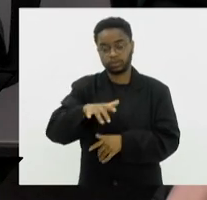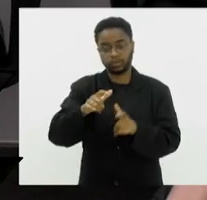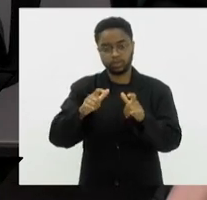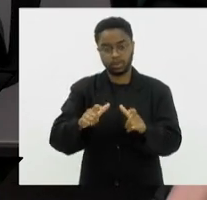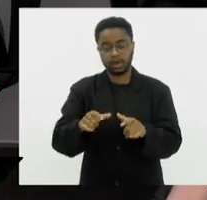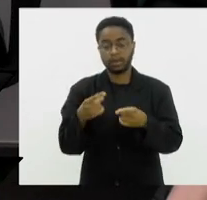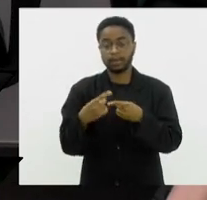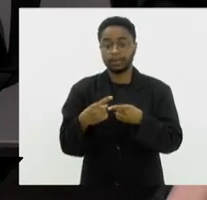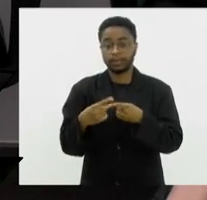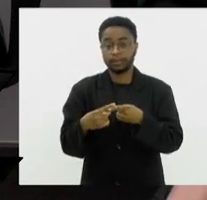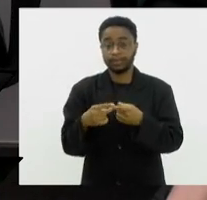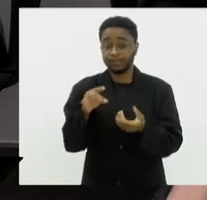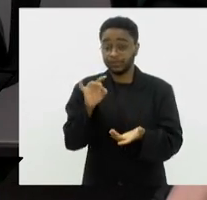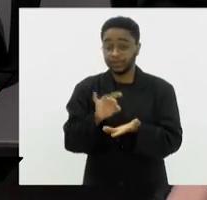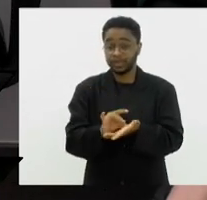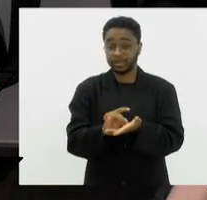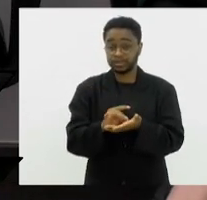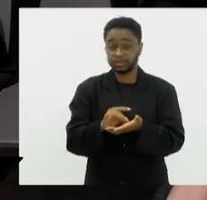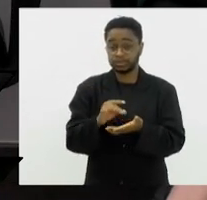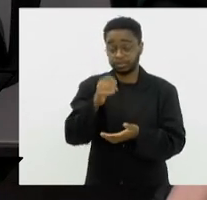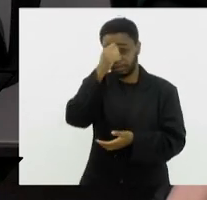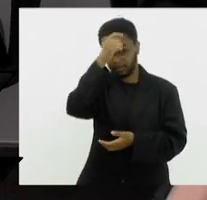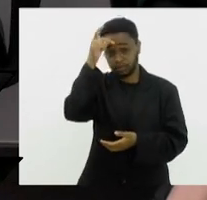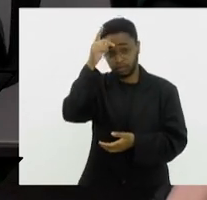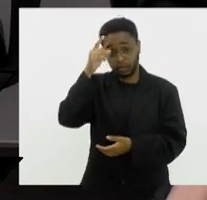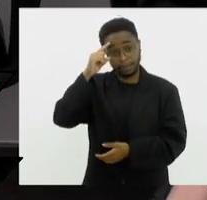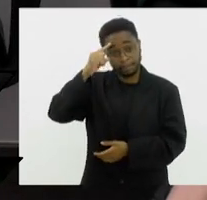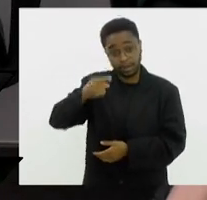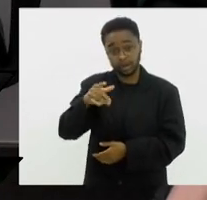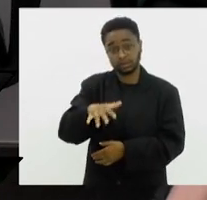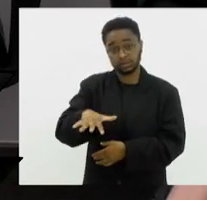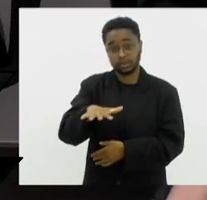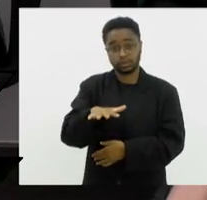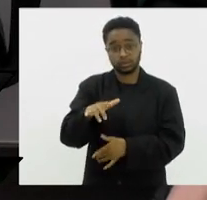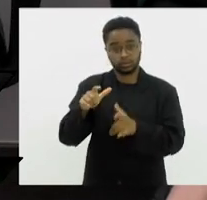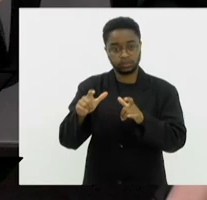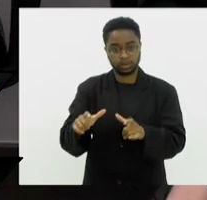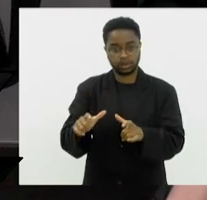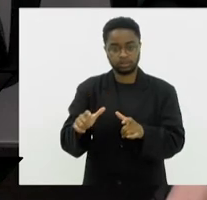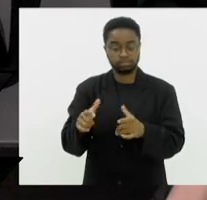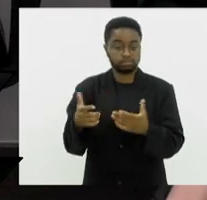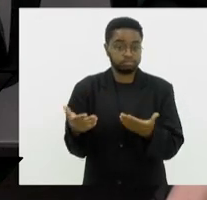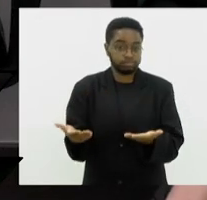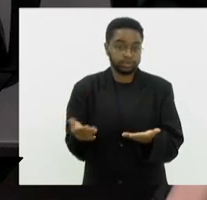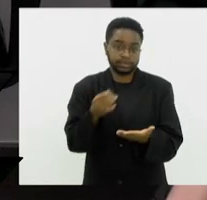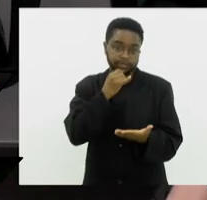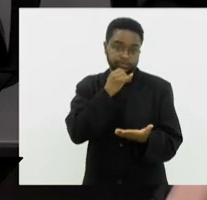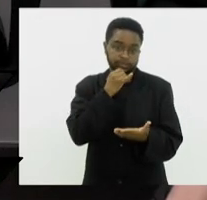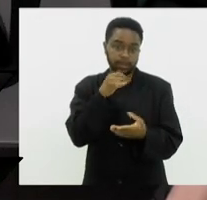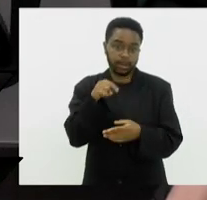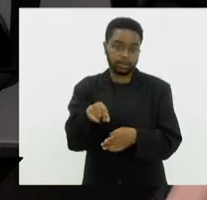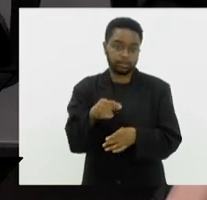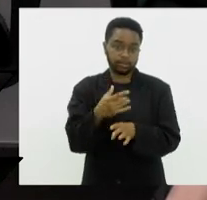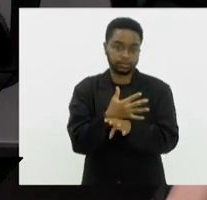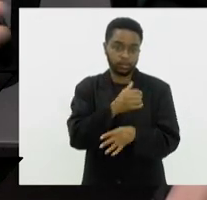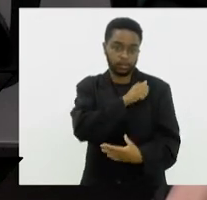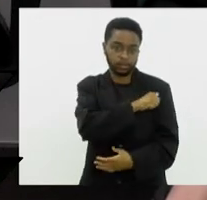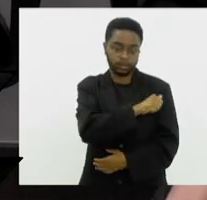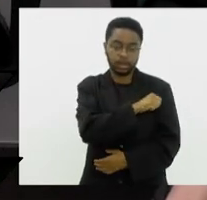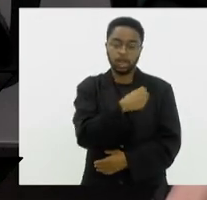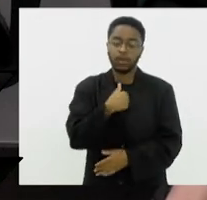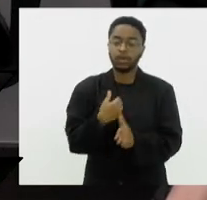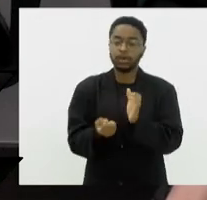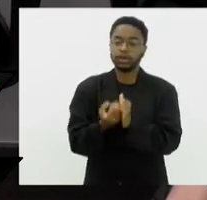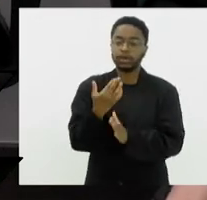o município o dono do uso do solo. Então, como é que eu... Por exemplo, na cidade do Rio de Janeiro, eu vou fazer a